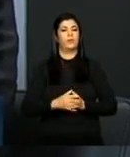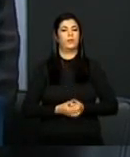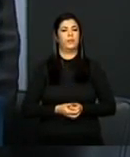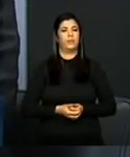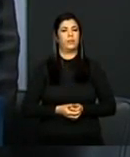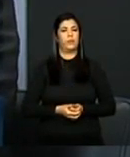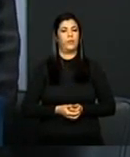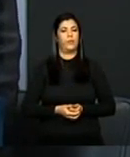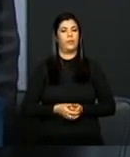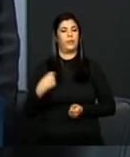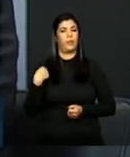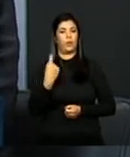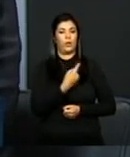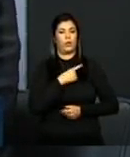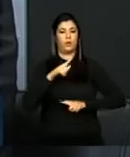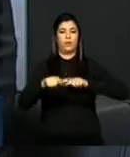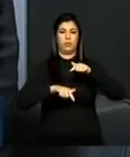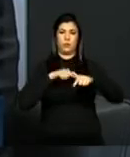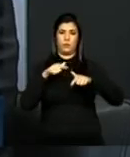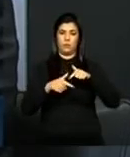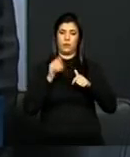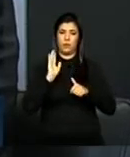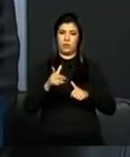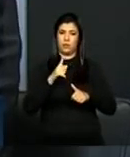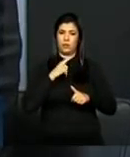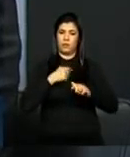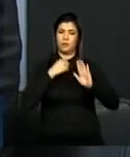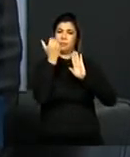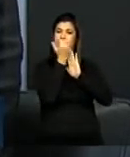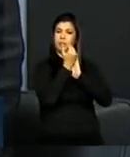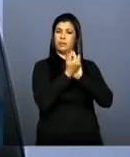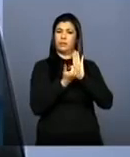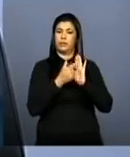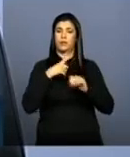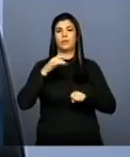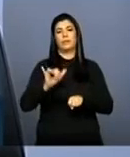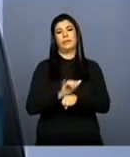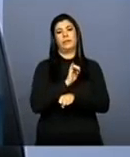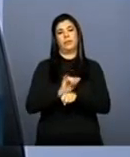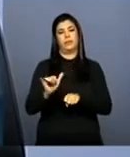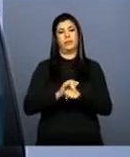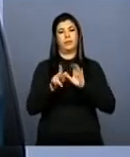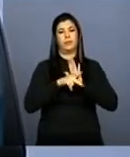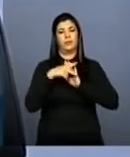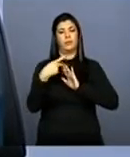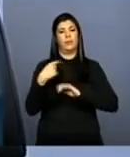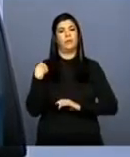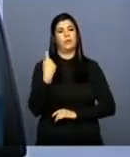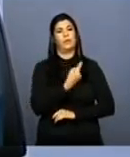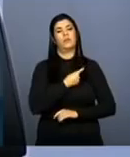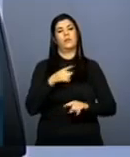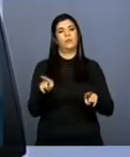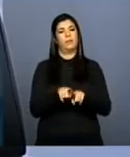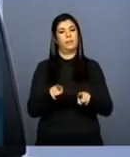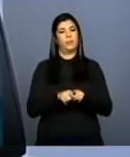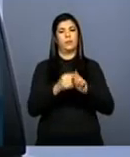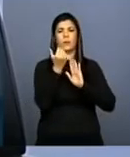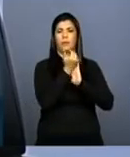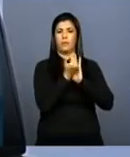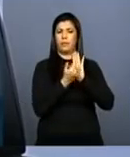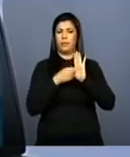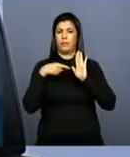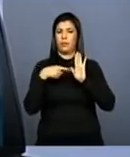quando a gente trabalha e trabalhou esse programa e essa estratégia, nós também, o programa ele também